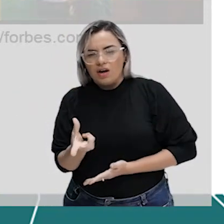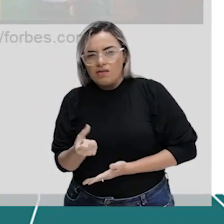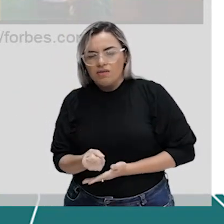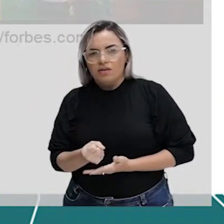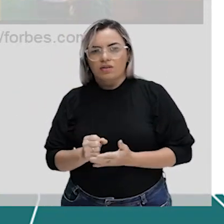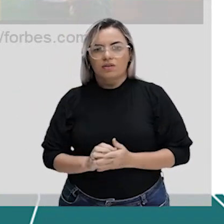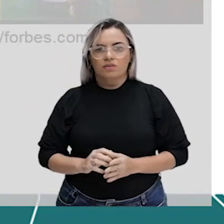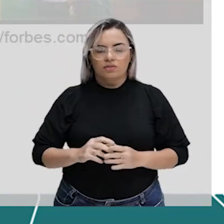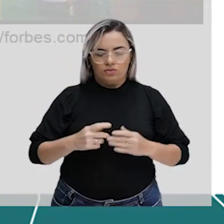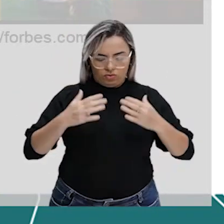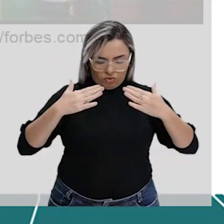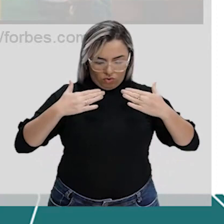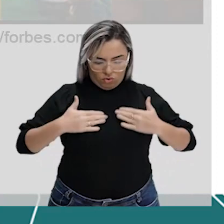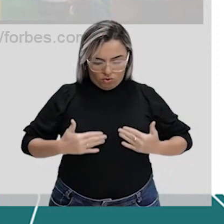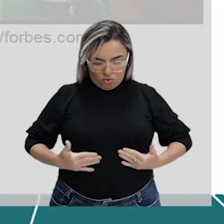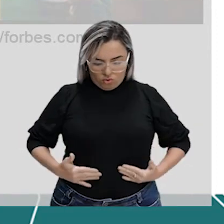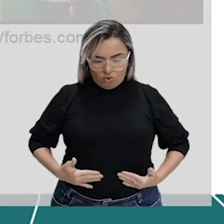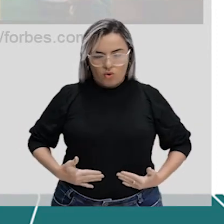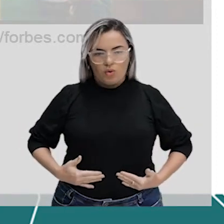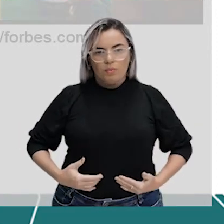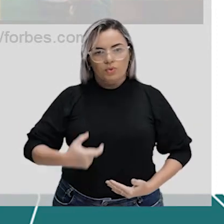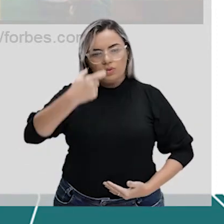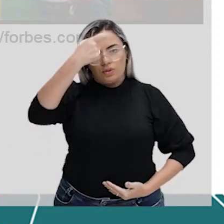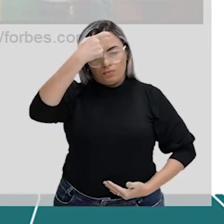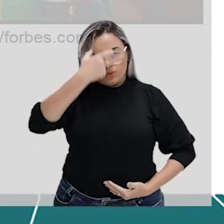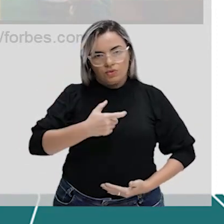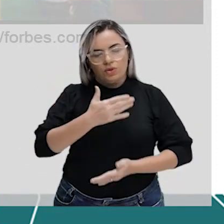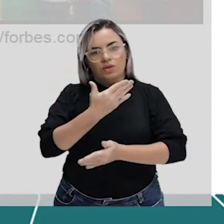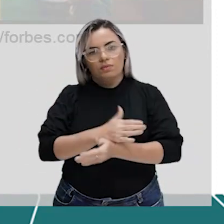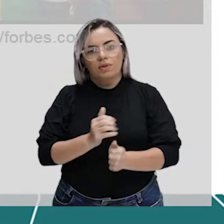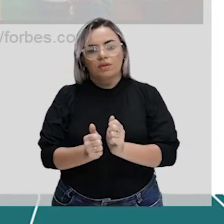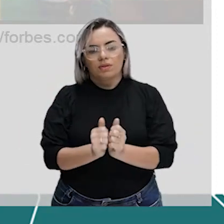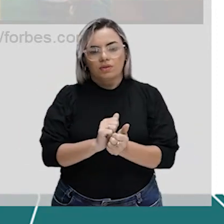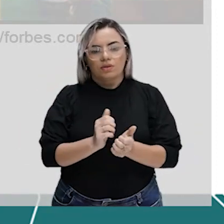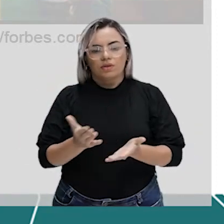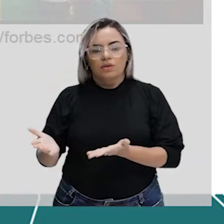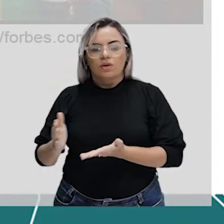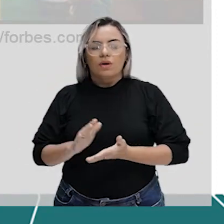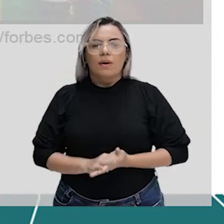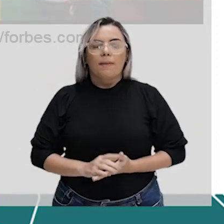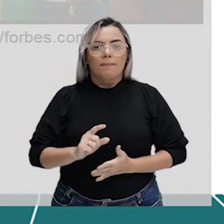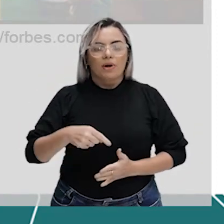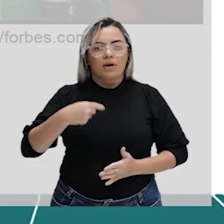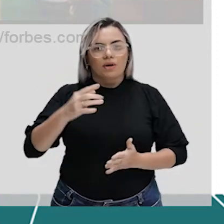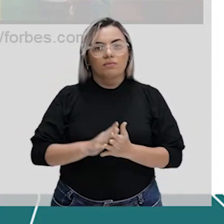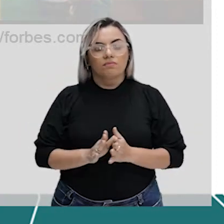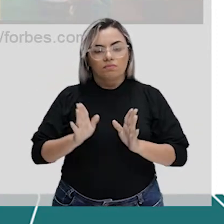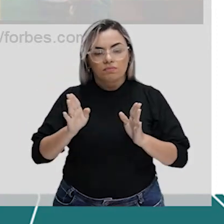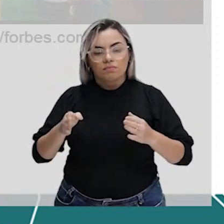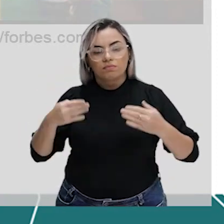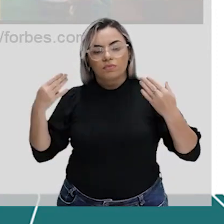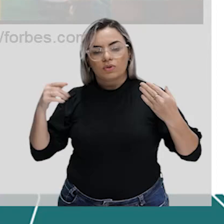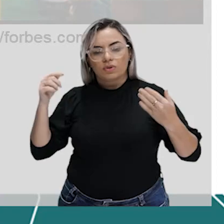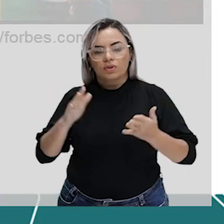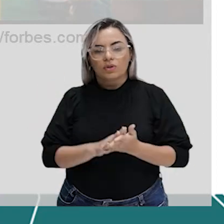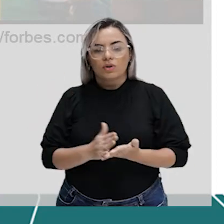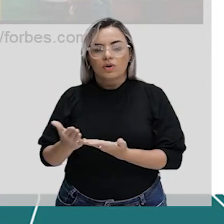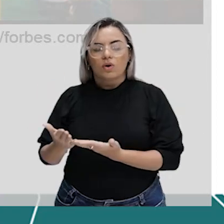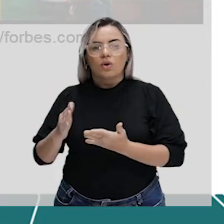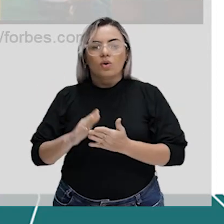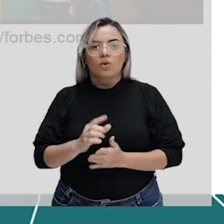dos indivíduos. E mais uma coisa que nós devemos atentar. Quando eu falo bem aqui, ó, uma das